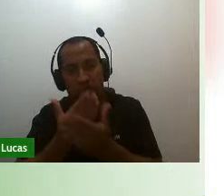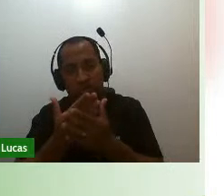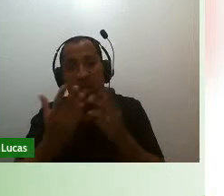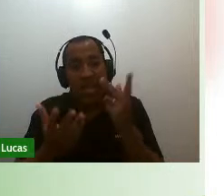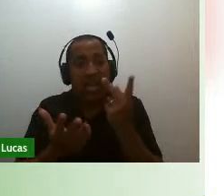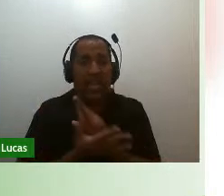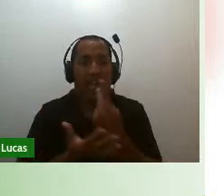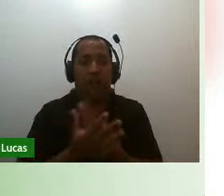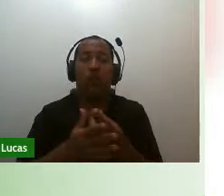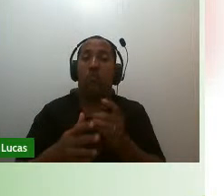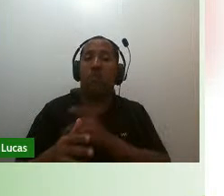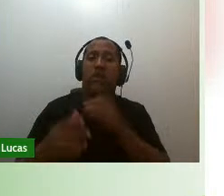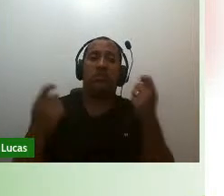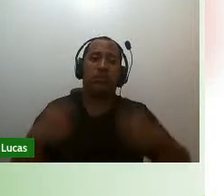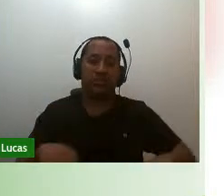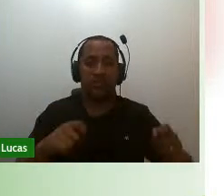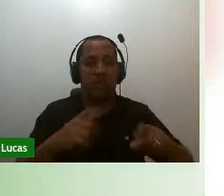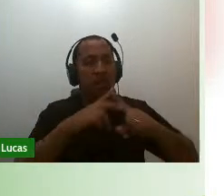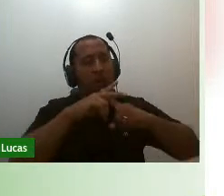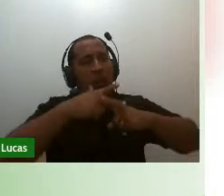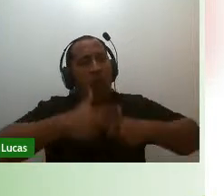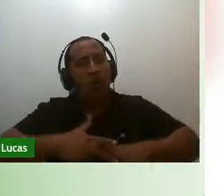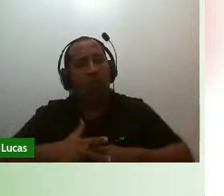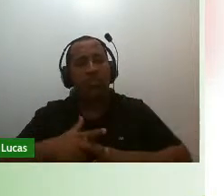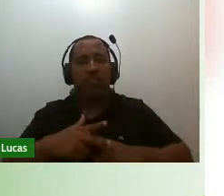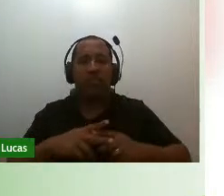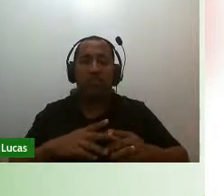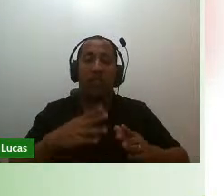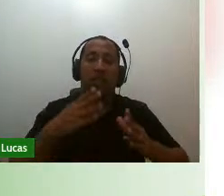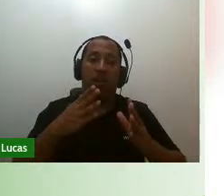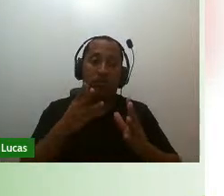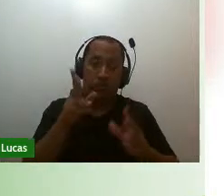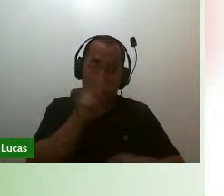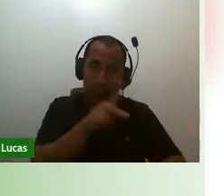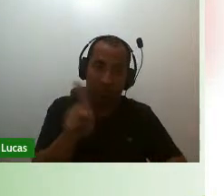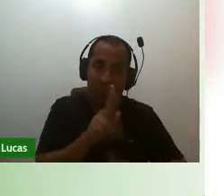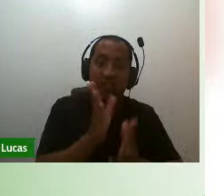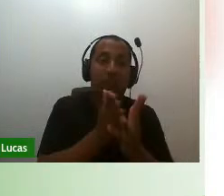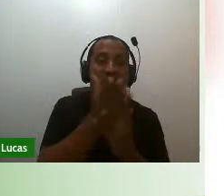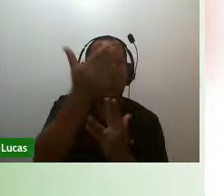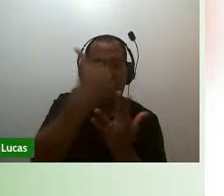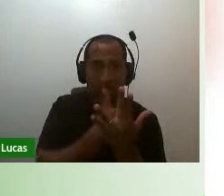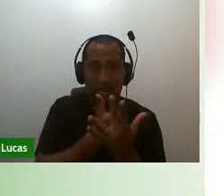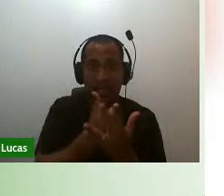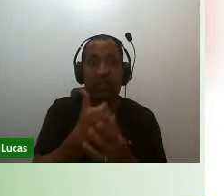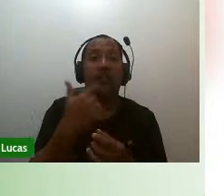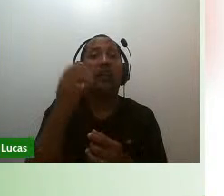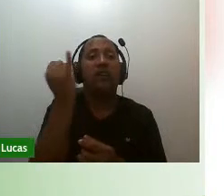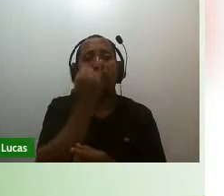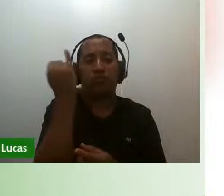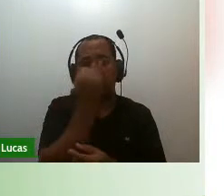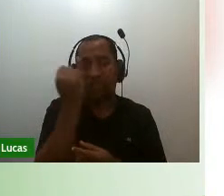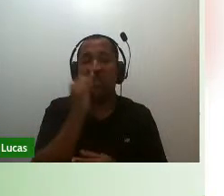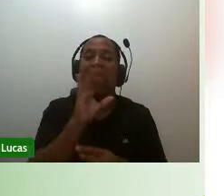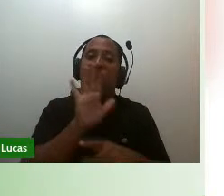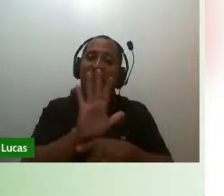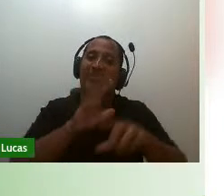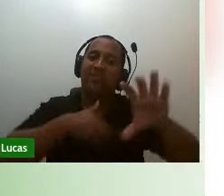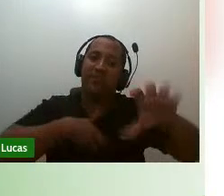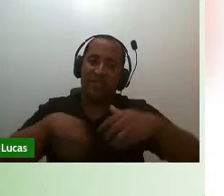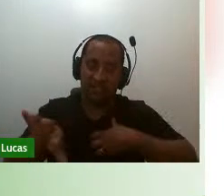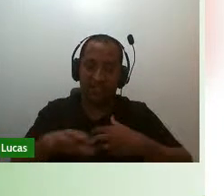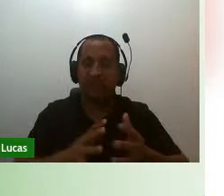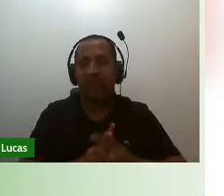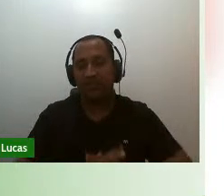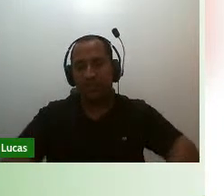medo, e então revisar esse erro com o feedback do professor, é uma estratégia de empatia importante dentro da sala de aula. Tá?